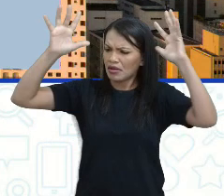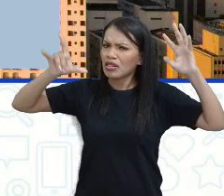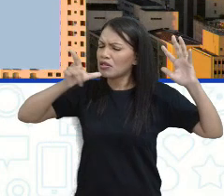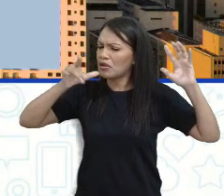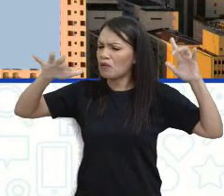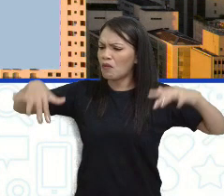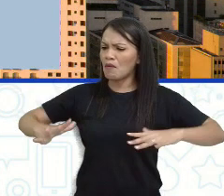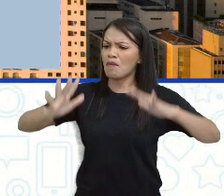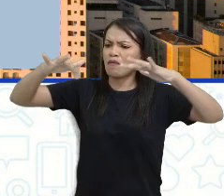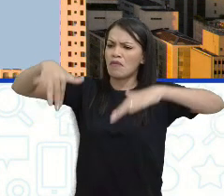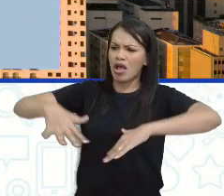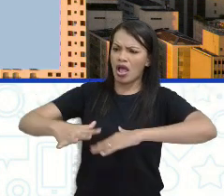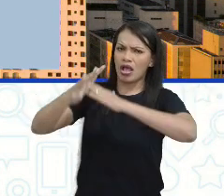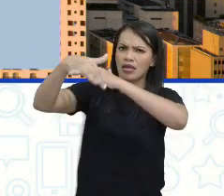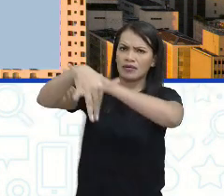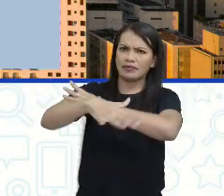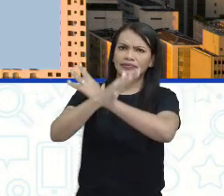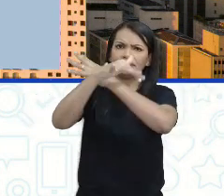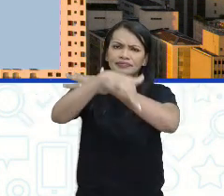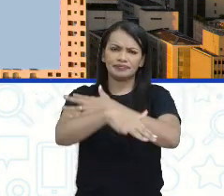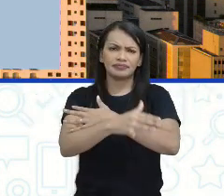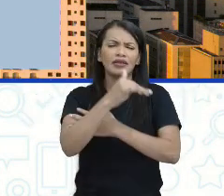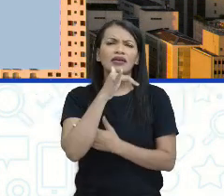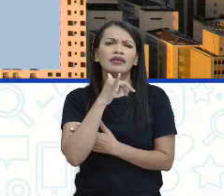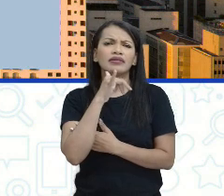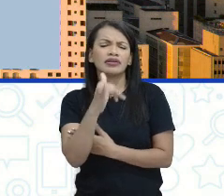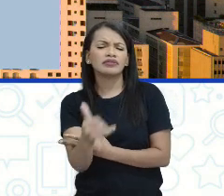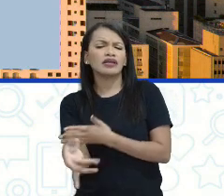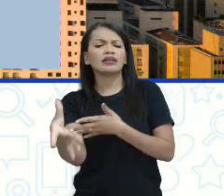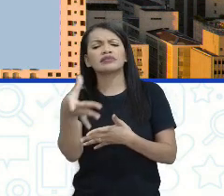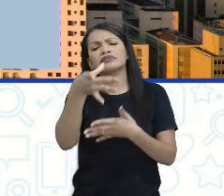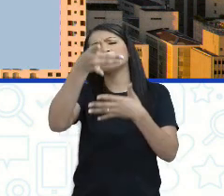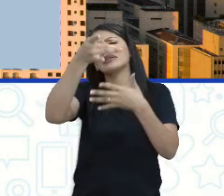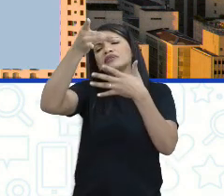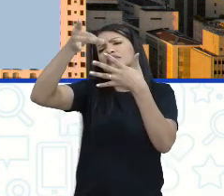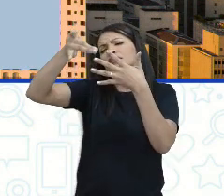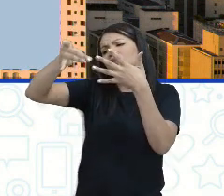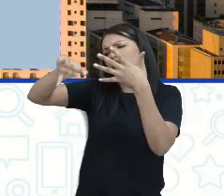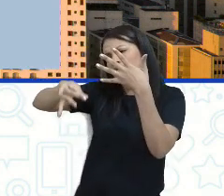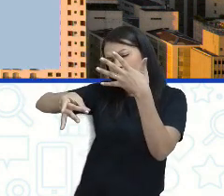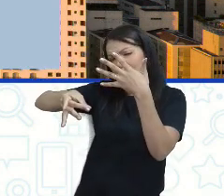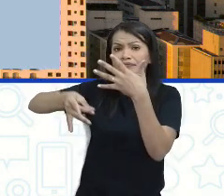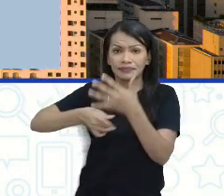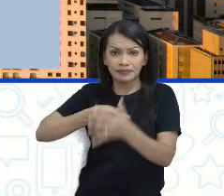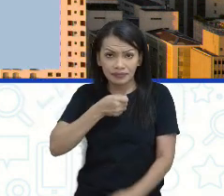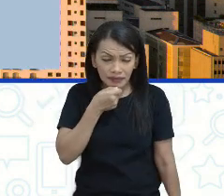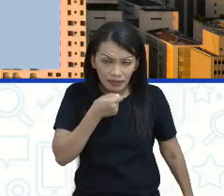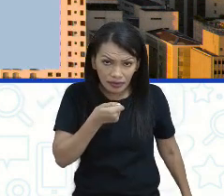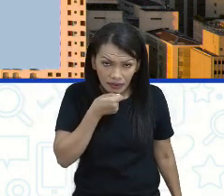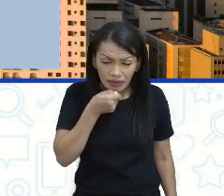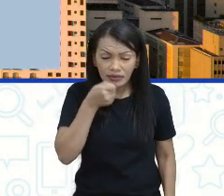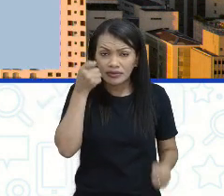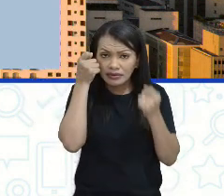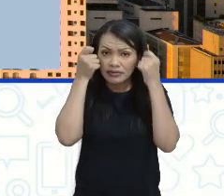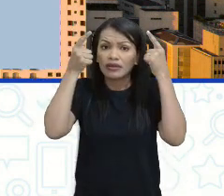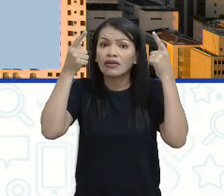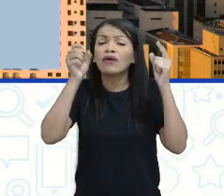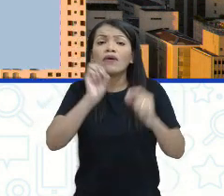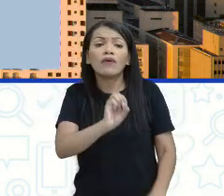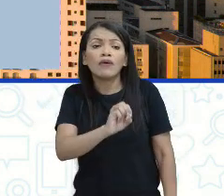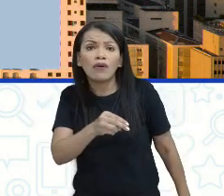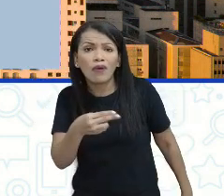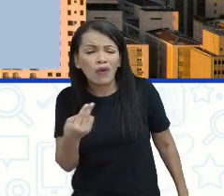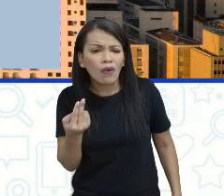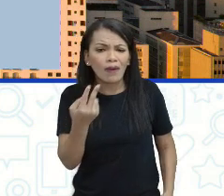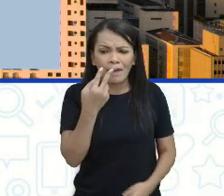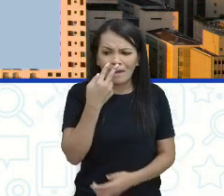mar. Quando ele vai dizendo, assim, ele vai descrevendo um paraíso, é um paraíso ainda idealizado ou há aqui uma